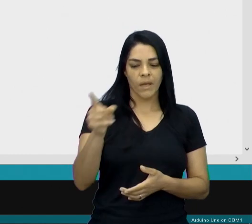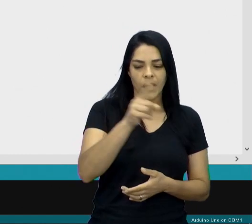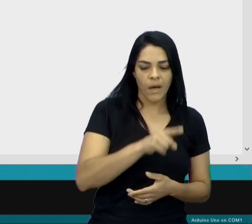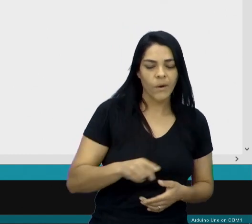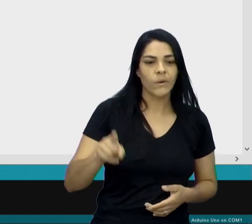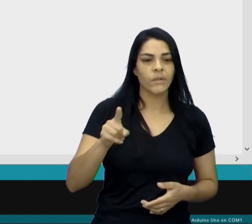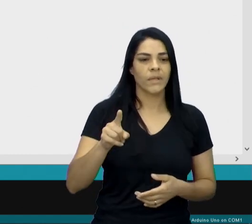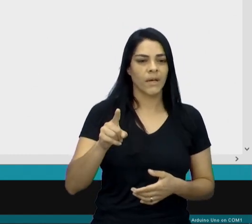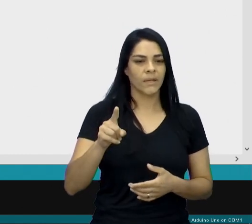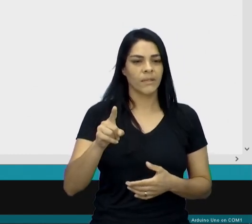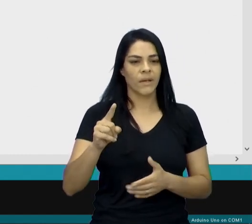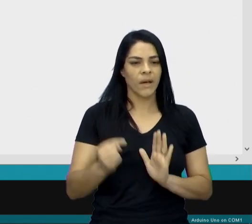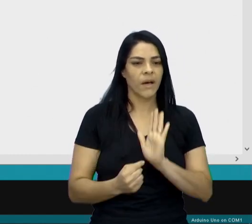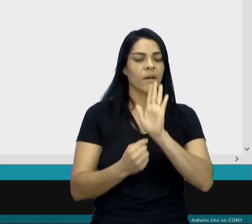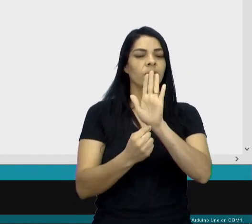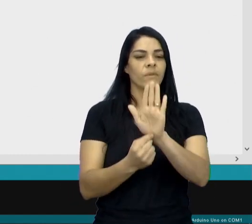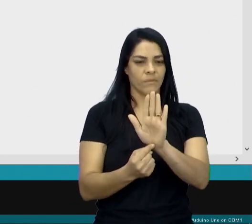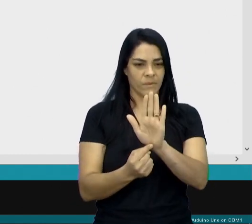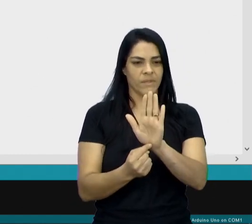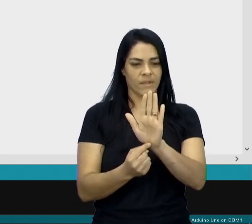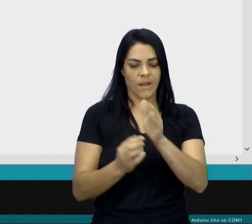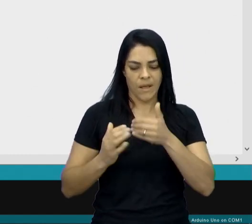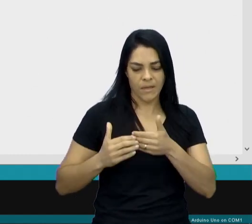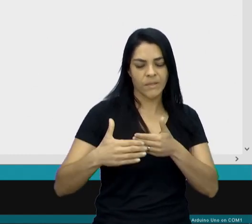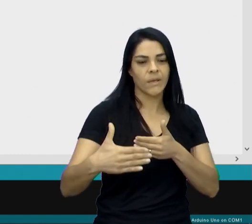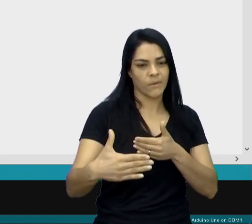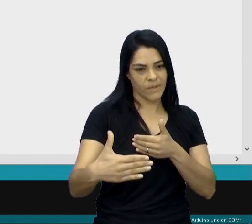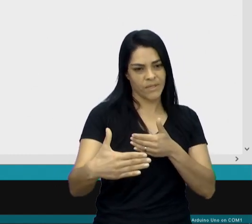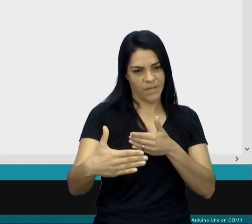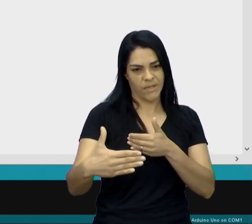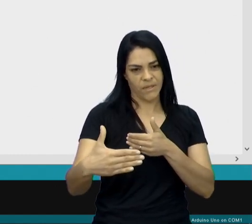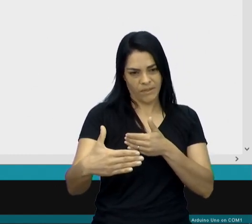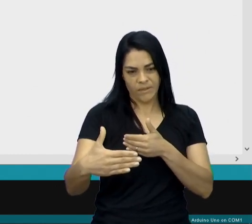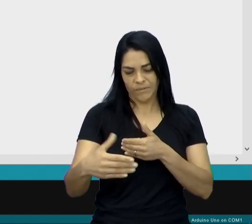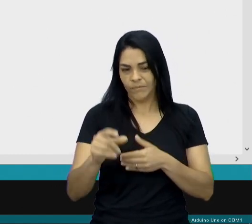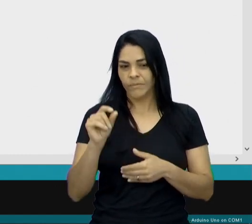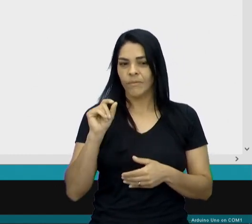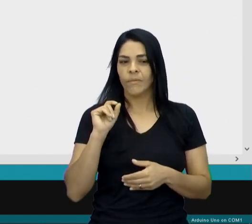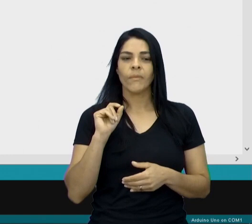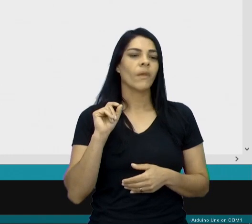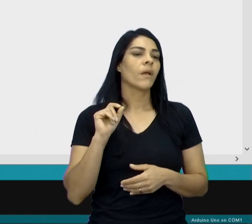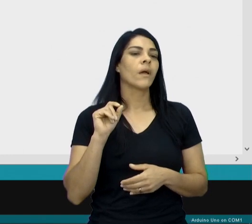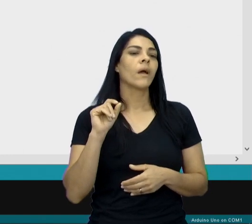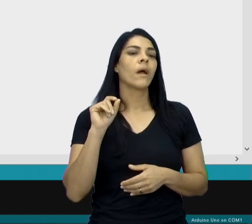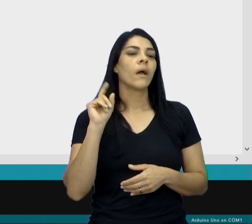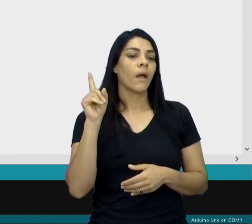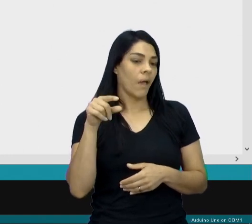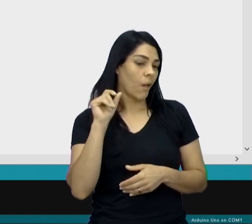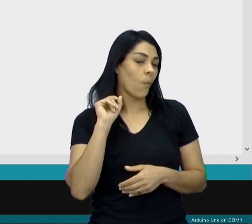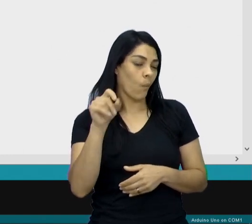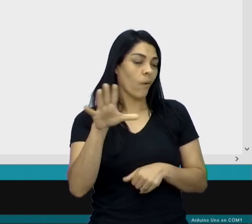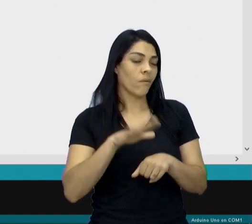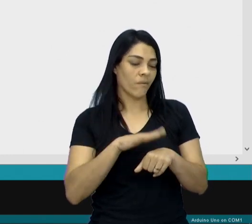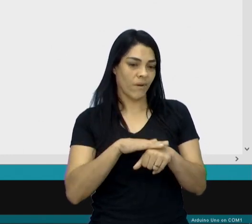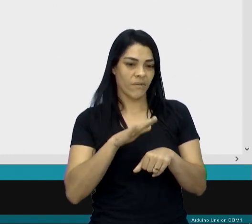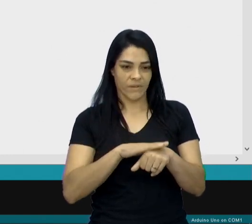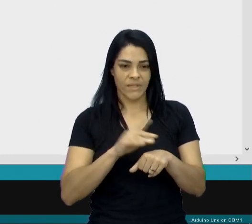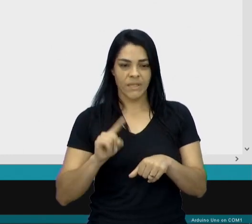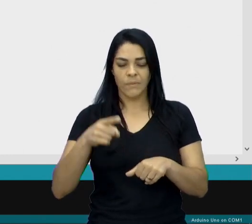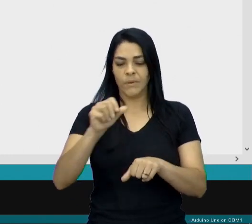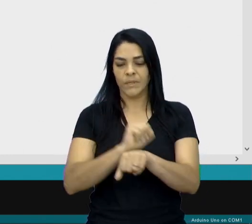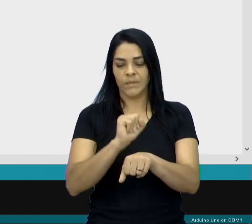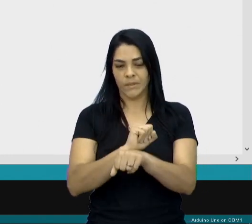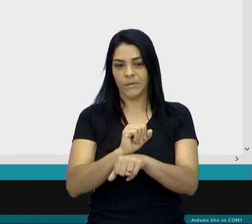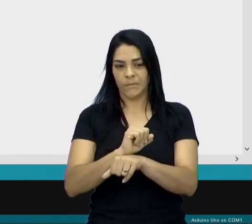reproduzir essa sequência, vai mostrar essa sequência. Isso que é o comando vai fazer, tá? E depois vai aguardar o jogador fazer o jogo, tá